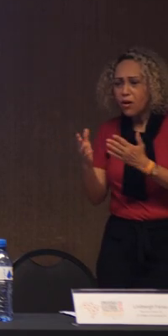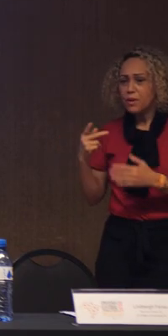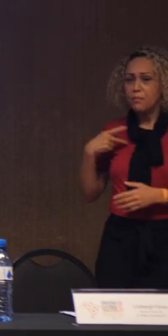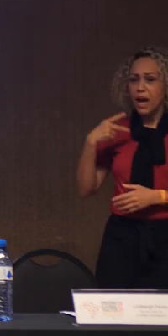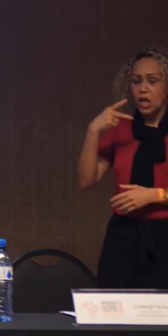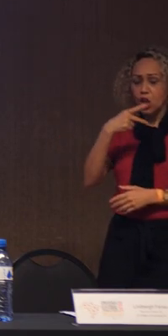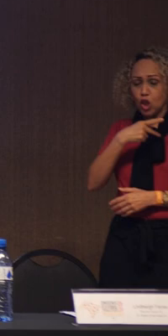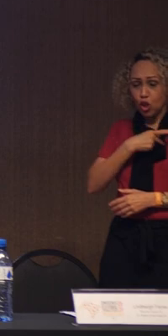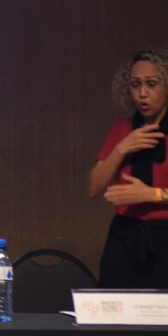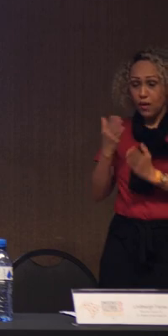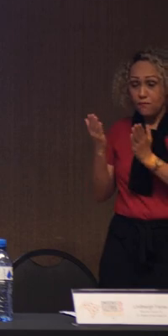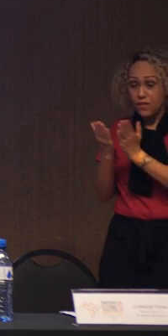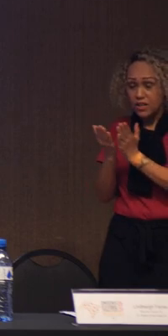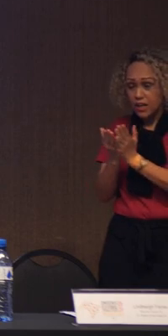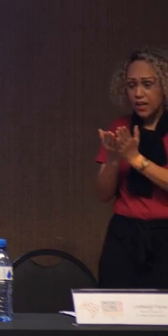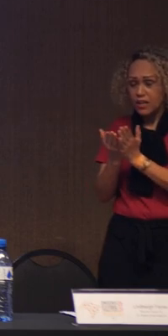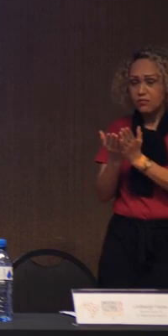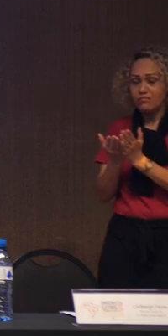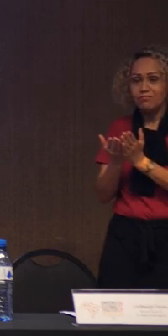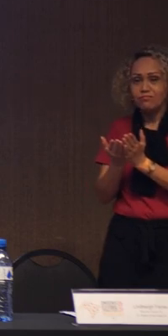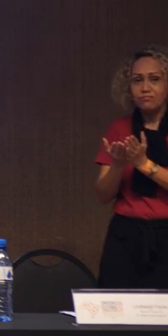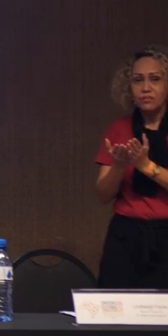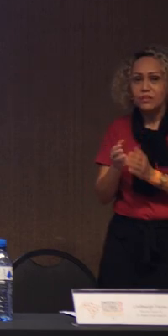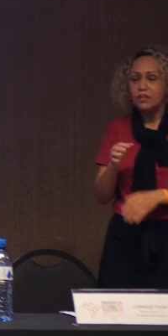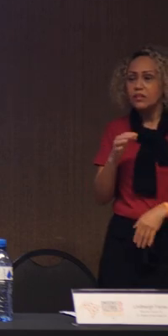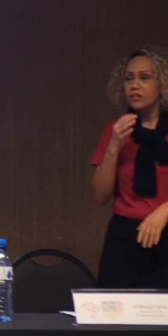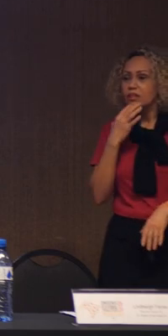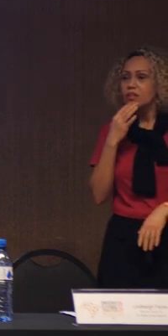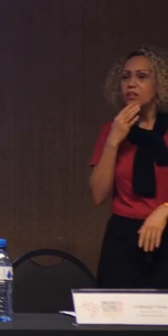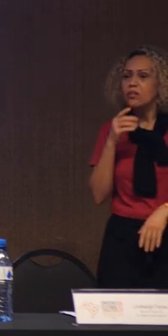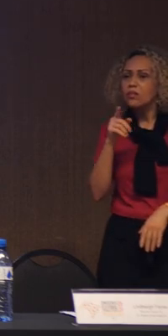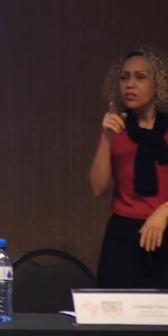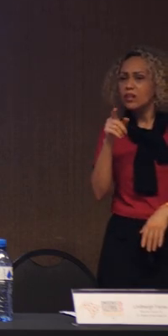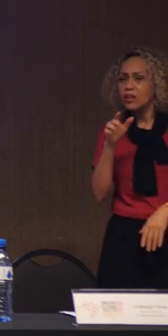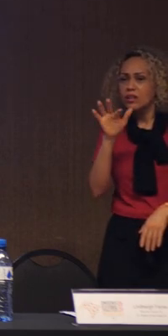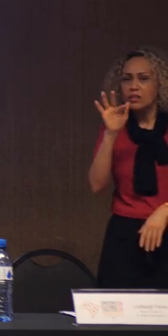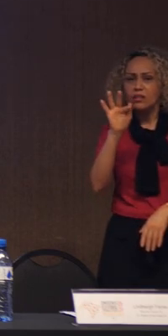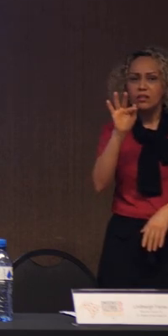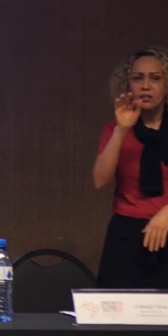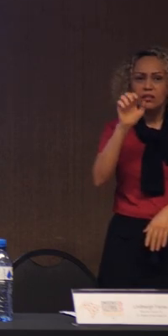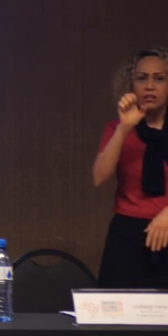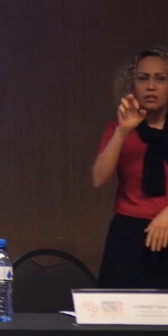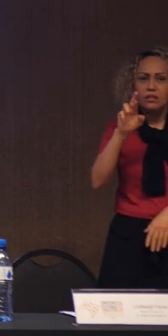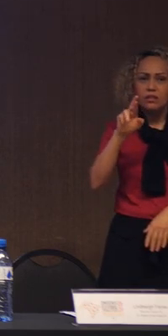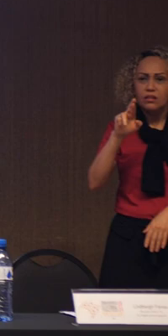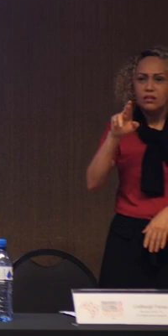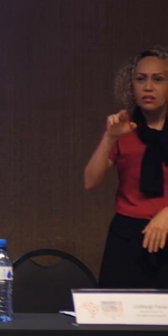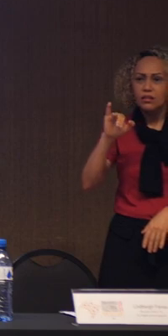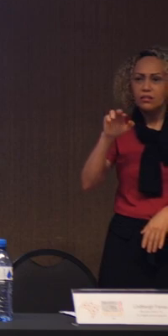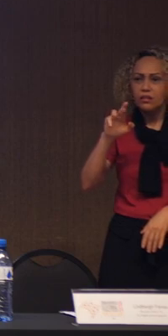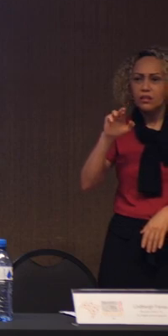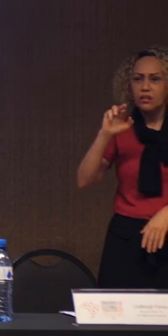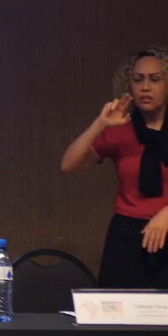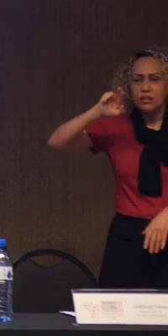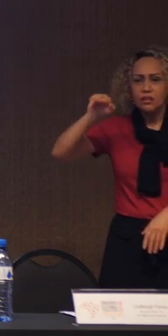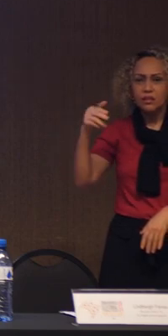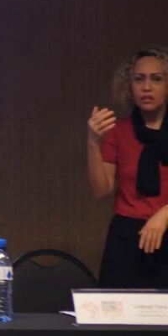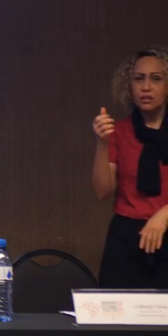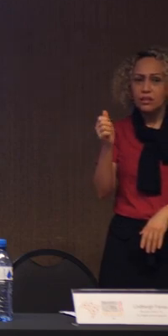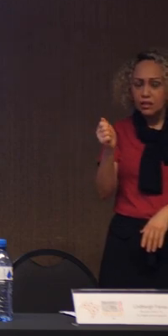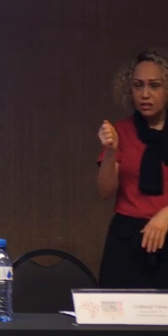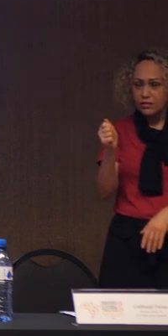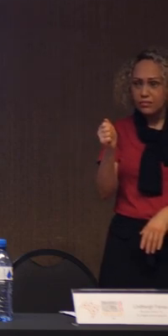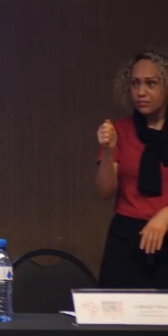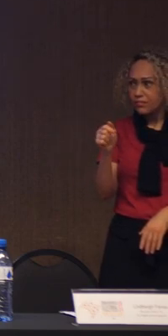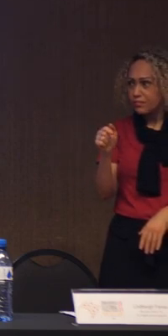pentecostal. Pegamos agora, você conhece o Ferreirinha, que foi nosso vereador em Nova Iguaçu, que é evangélico. E nós estamos